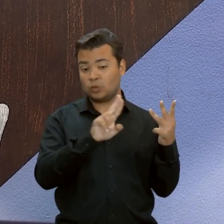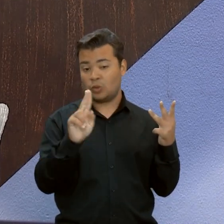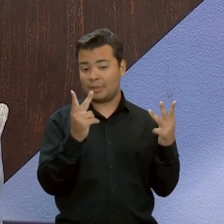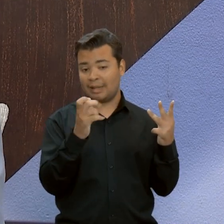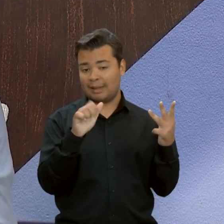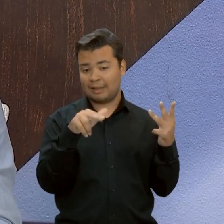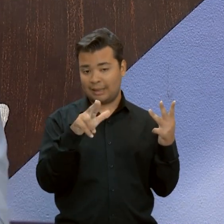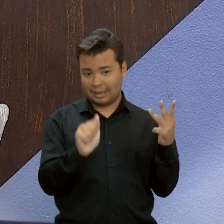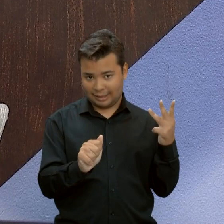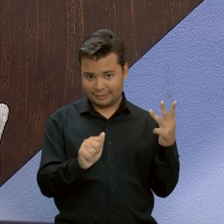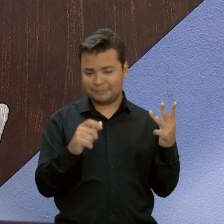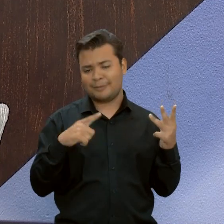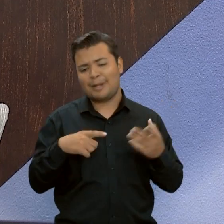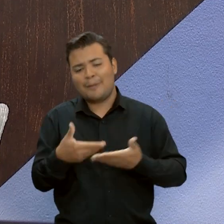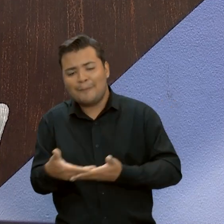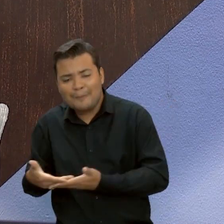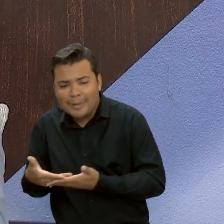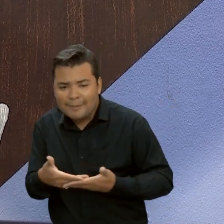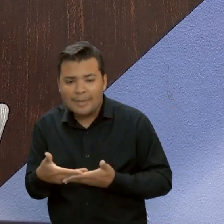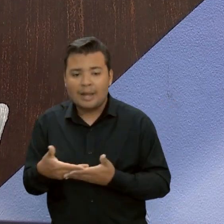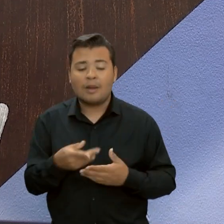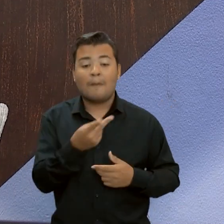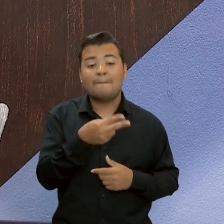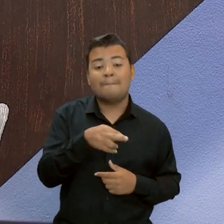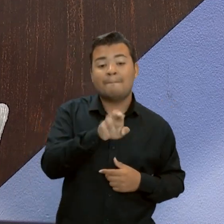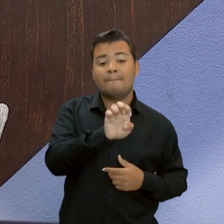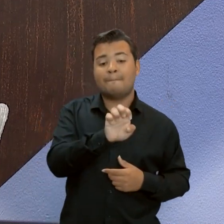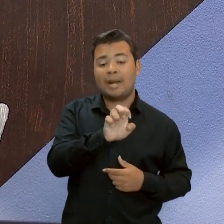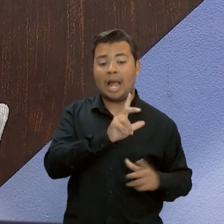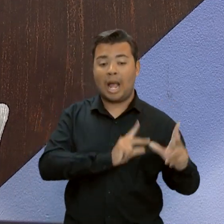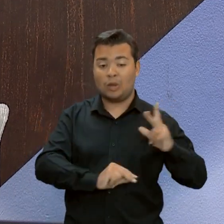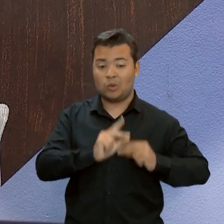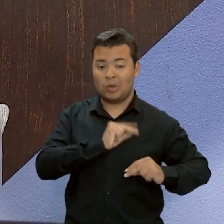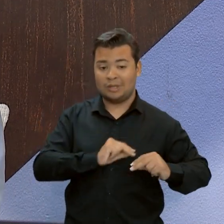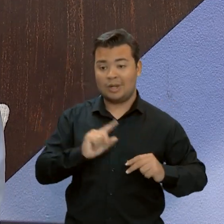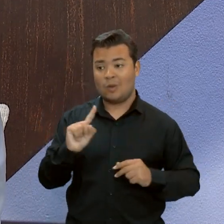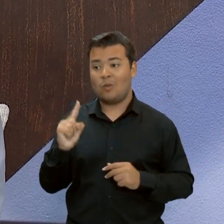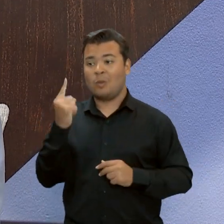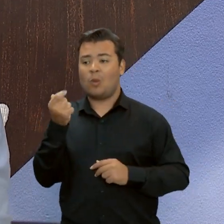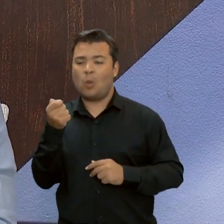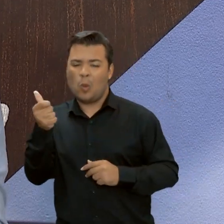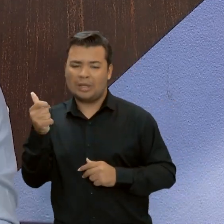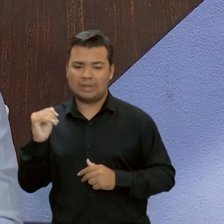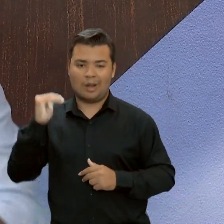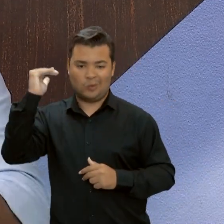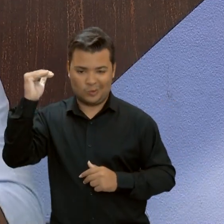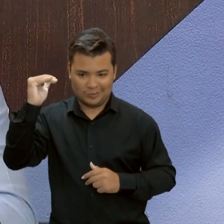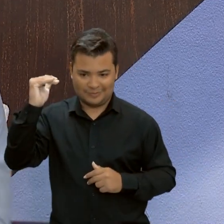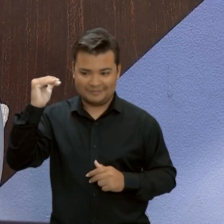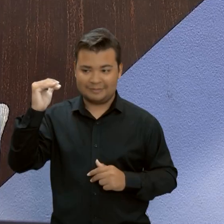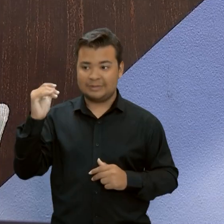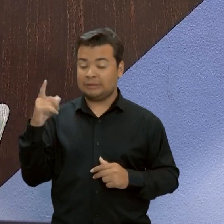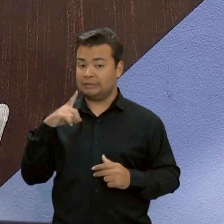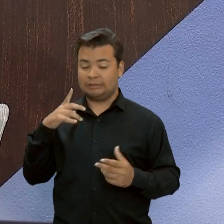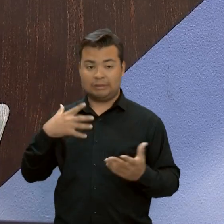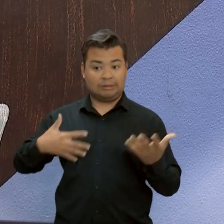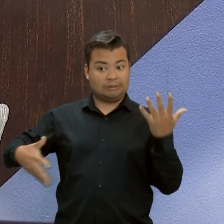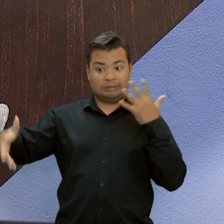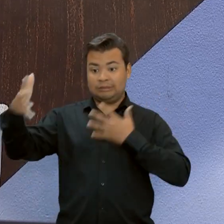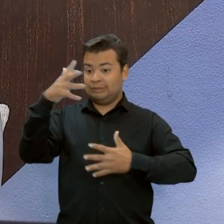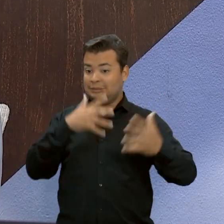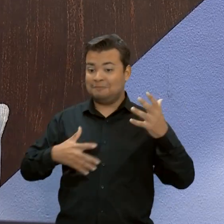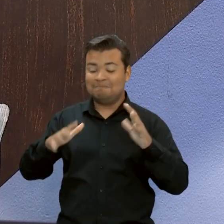Então tem um bebezinho, um que está entrando na pré-adolescente, outro na adolescência e entrando para a fase adulta. Então, assim, é uma loucura, mas é uma diversão